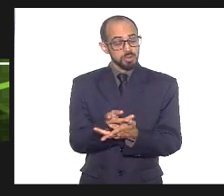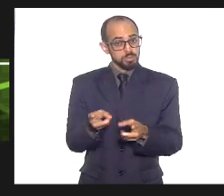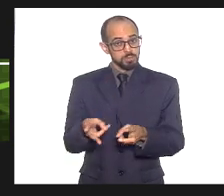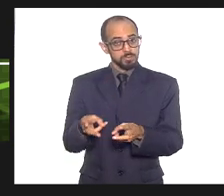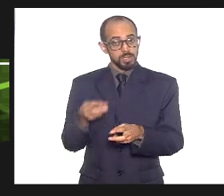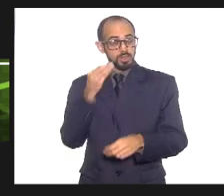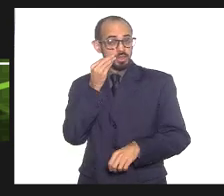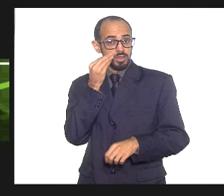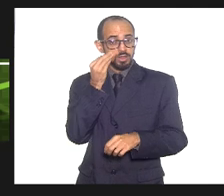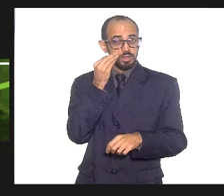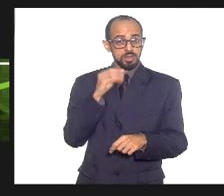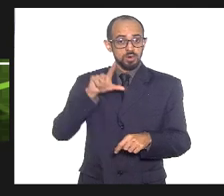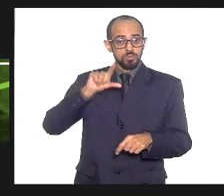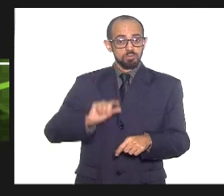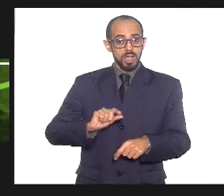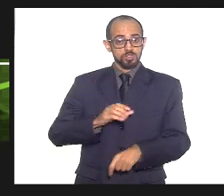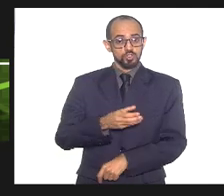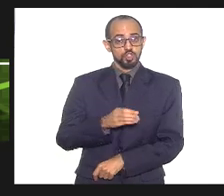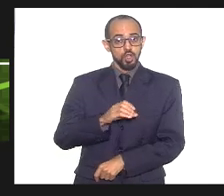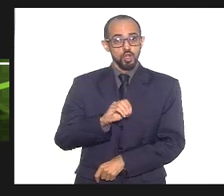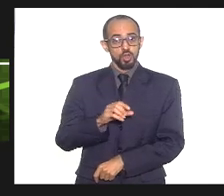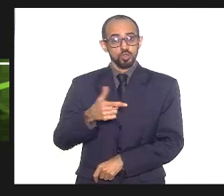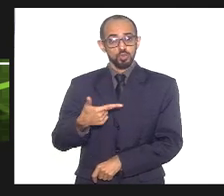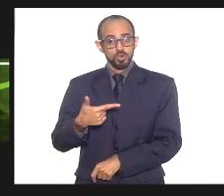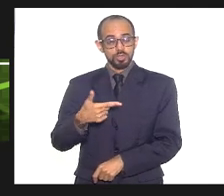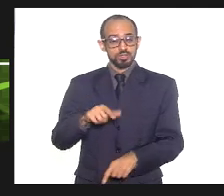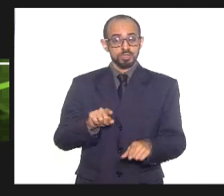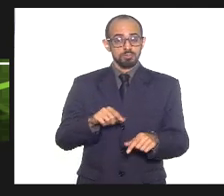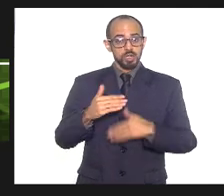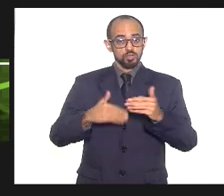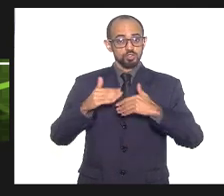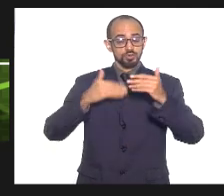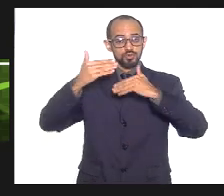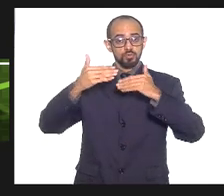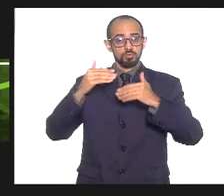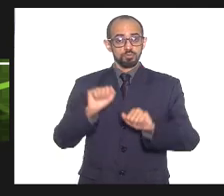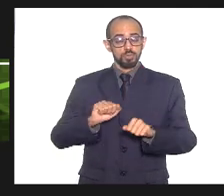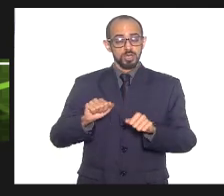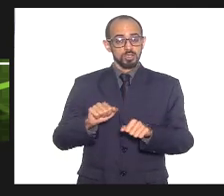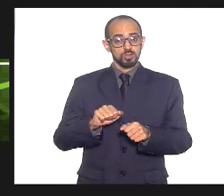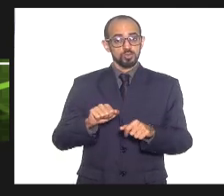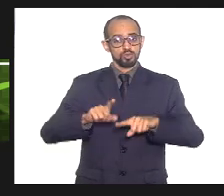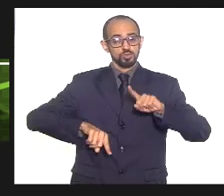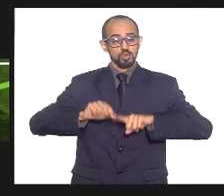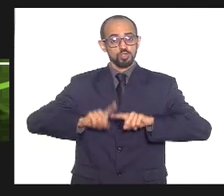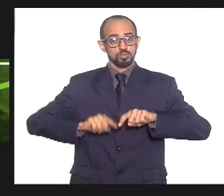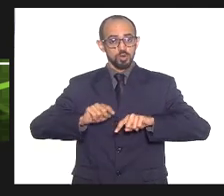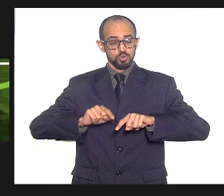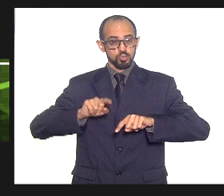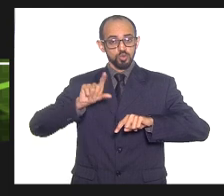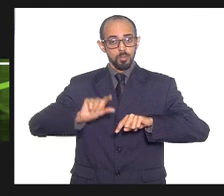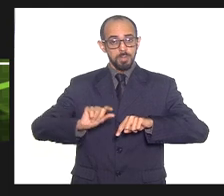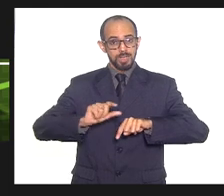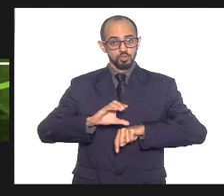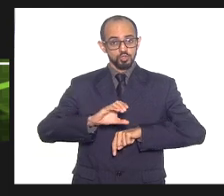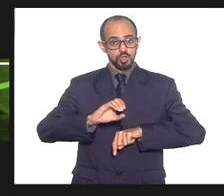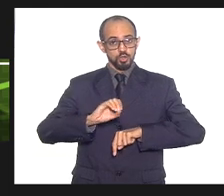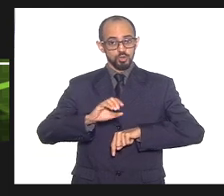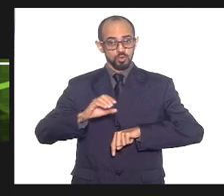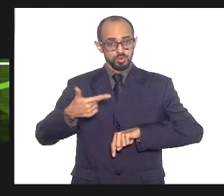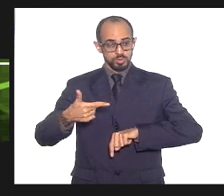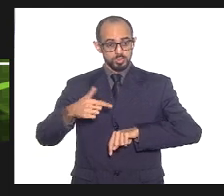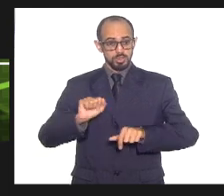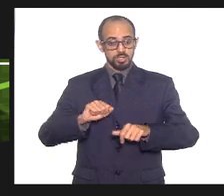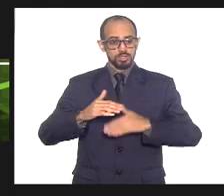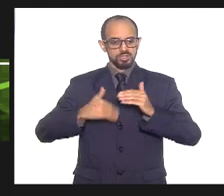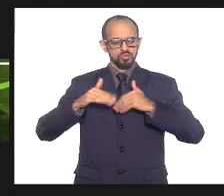com novas tecnologias e inovação para desenvolvimento do nosso portfólio com baixo carbono. Desenvolvendo toda a cadeia de